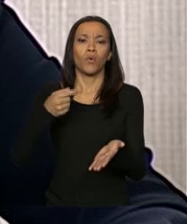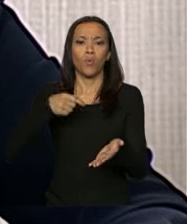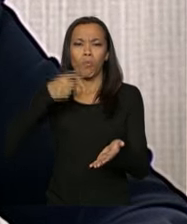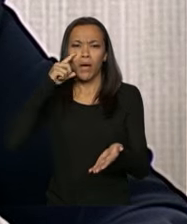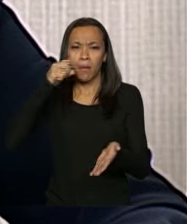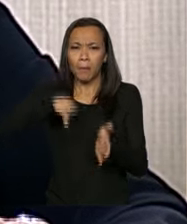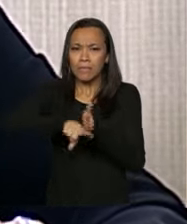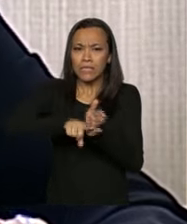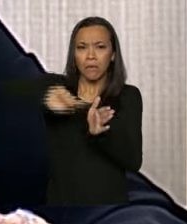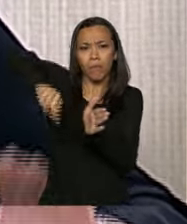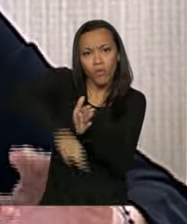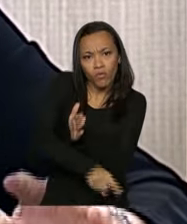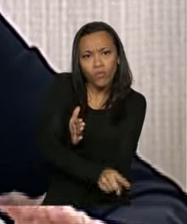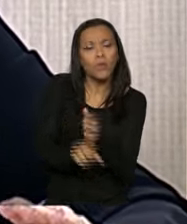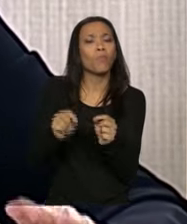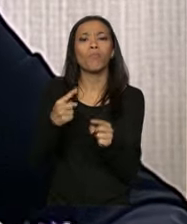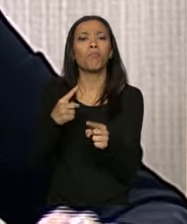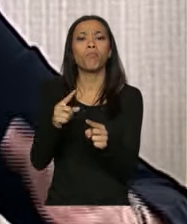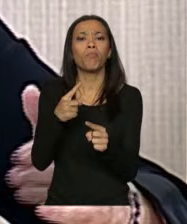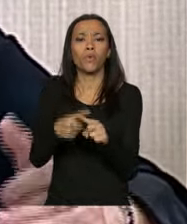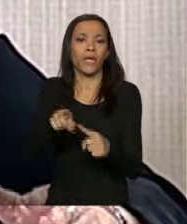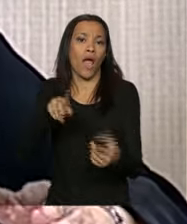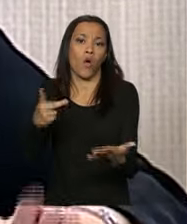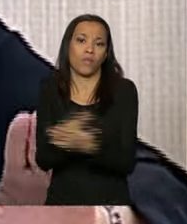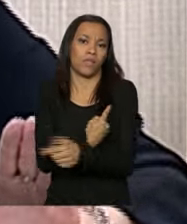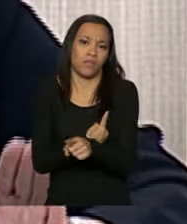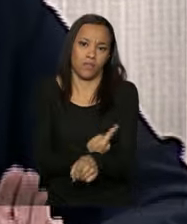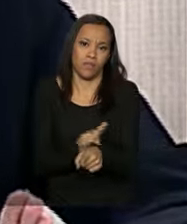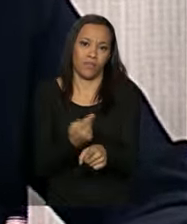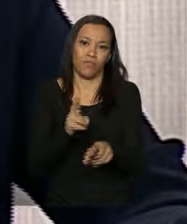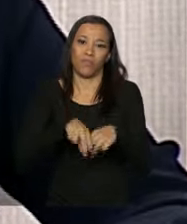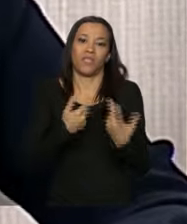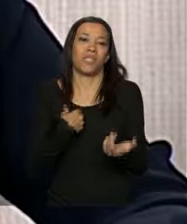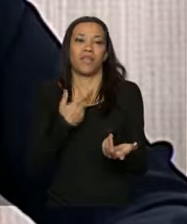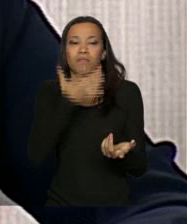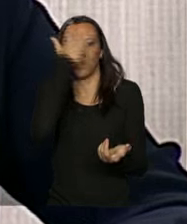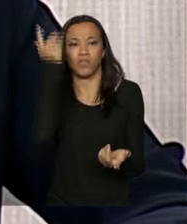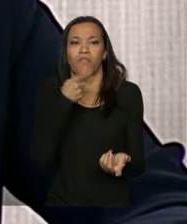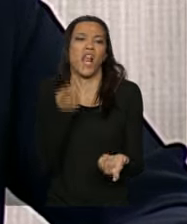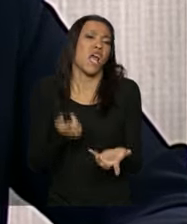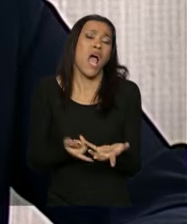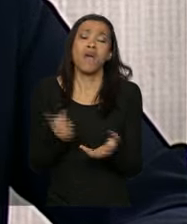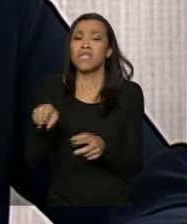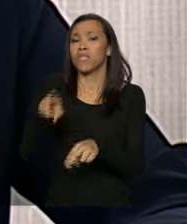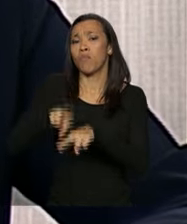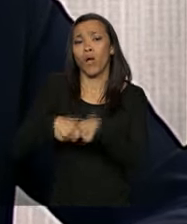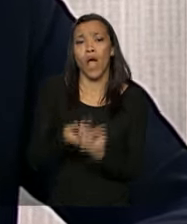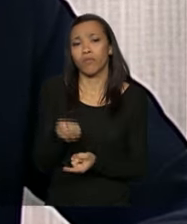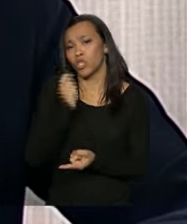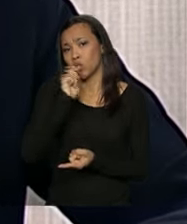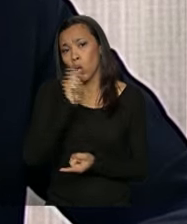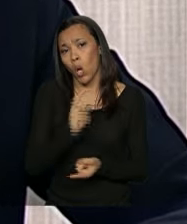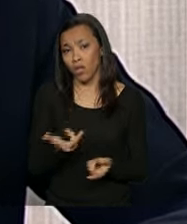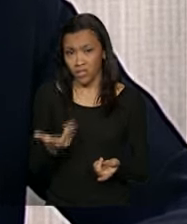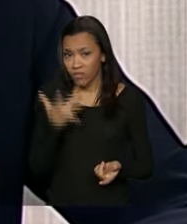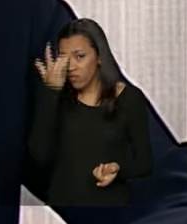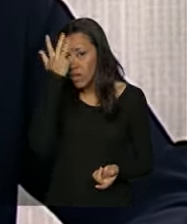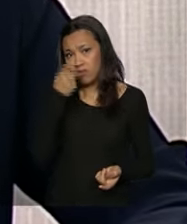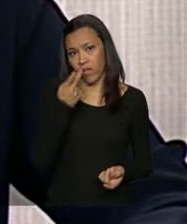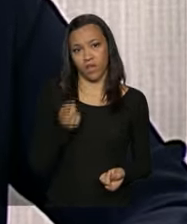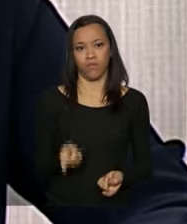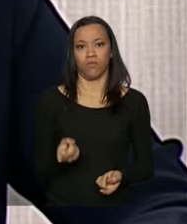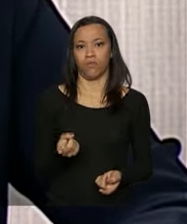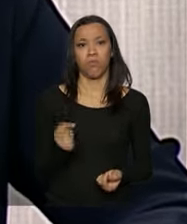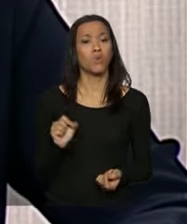dos crimes, daí o senso comum jogar isso em drogas, né? É muito fácil também.